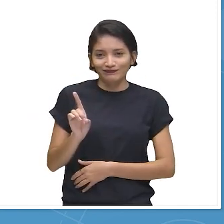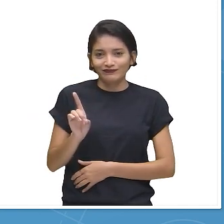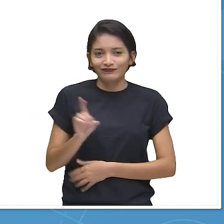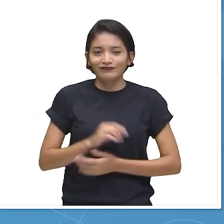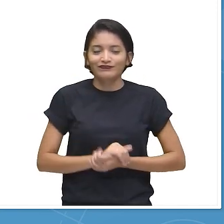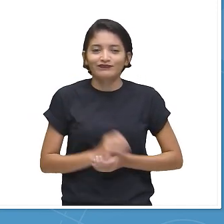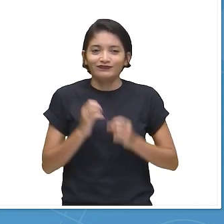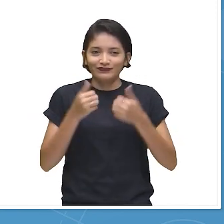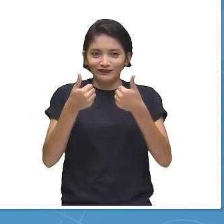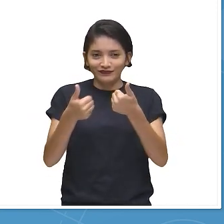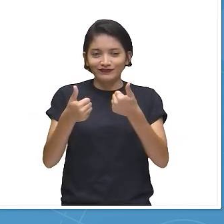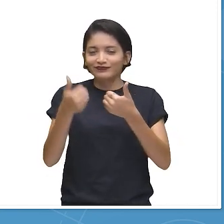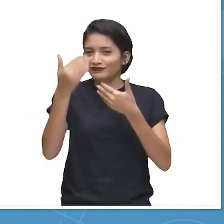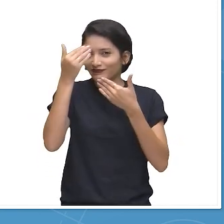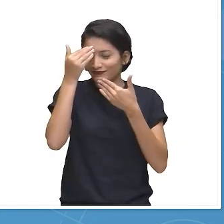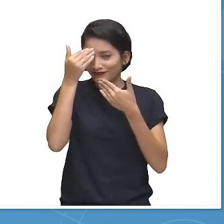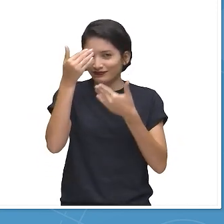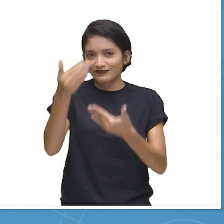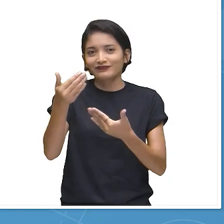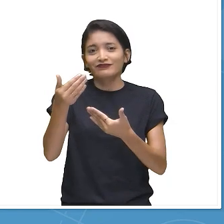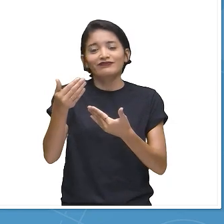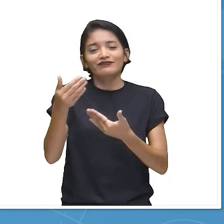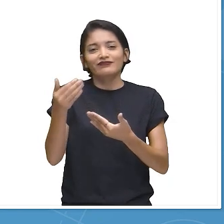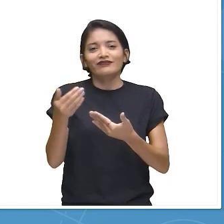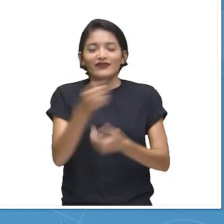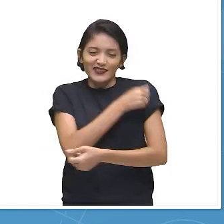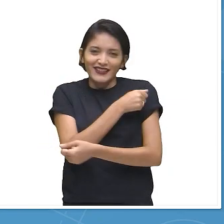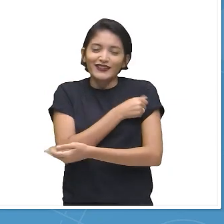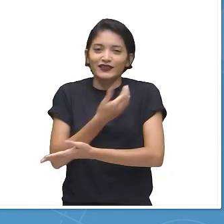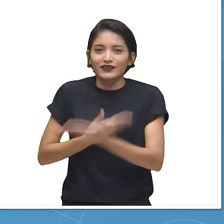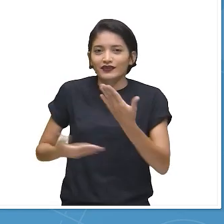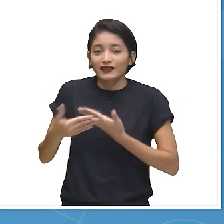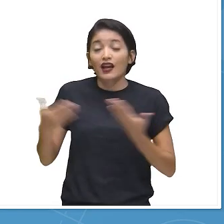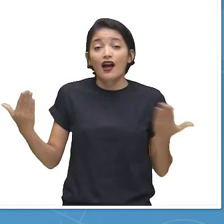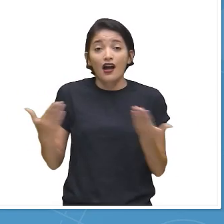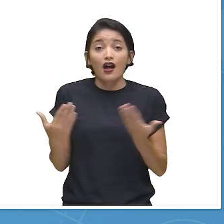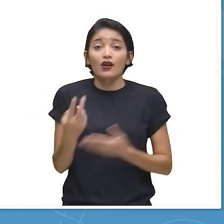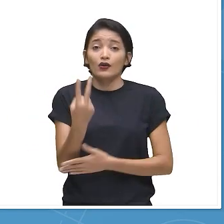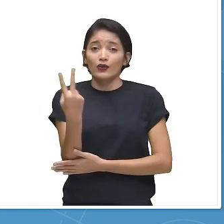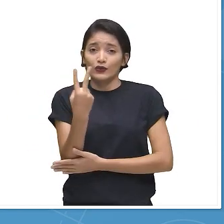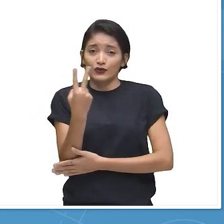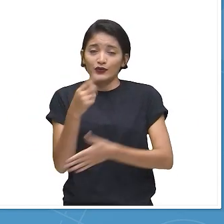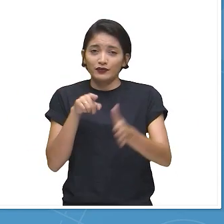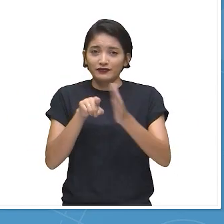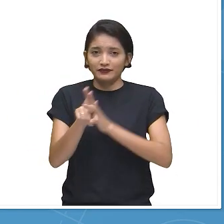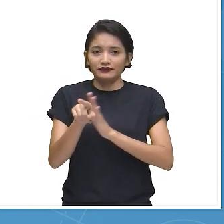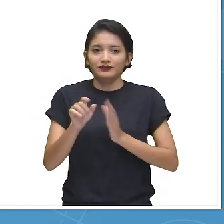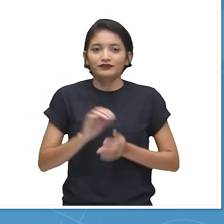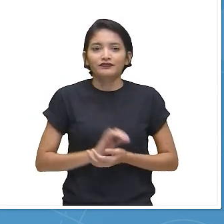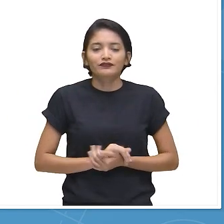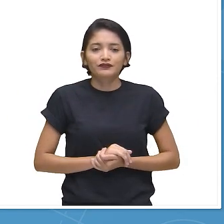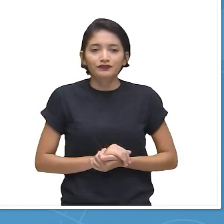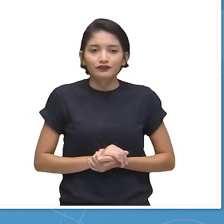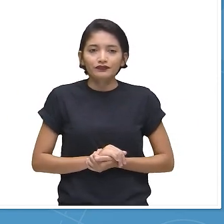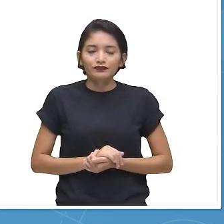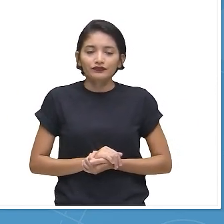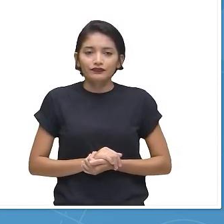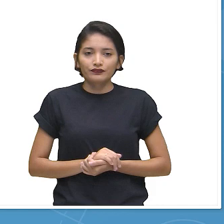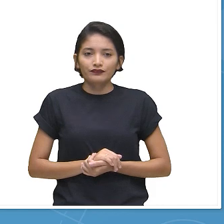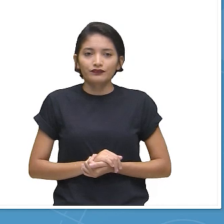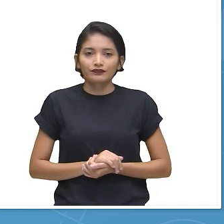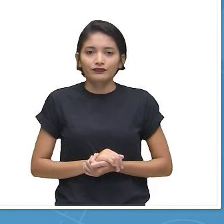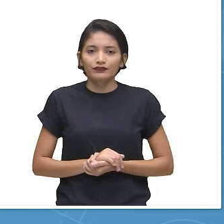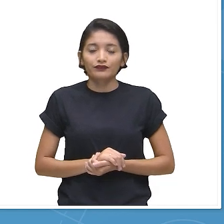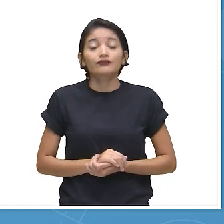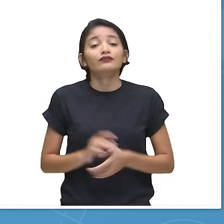Muito bem, obrigada então para quem participou e vamos para a questão de número 2. Vamos lá. Questão de